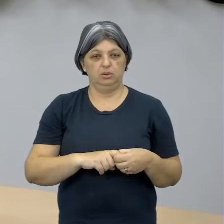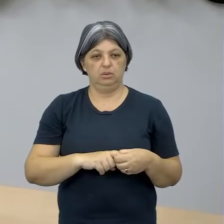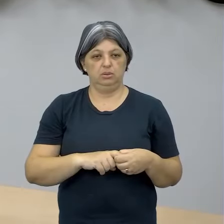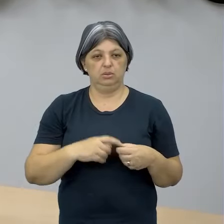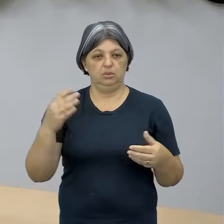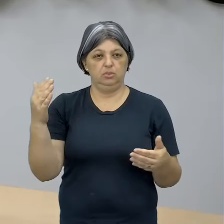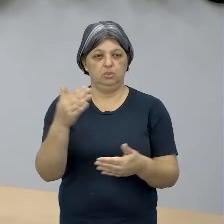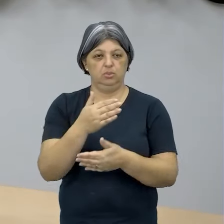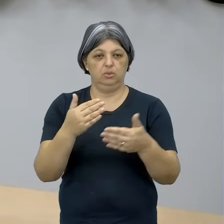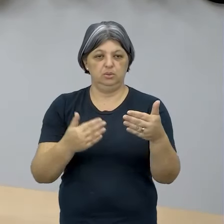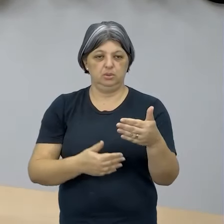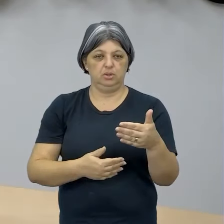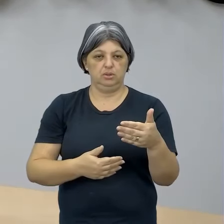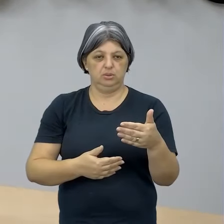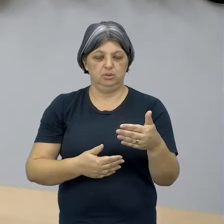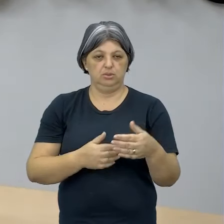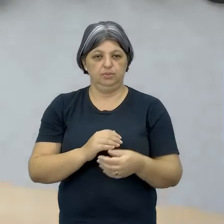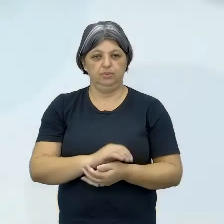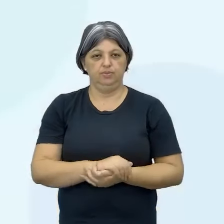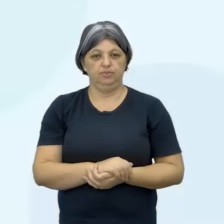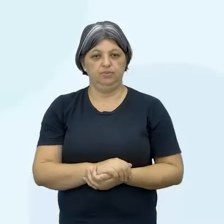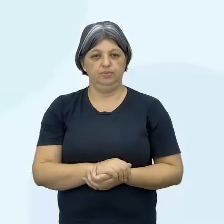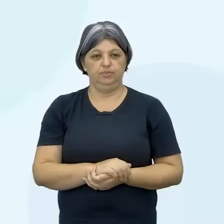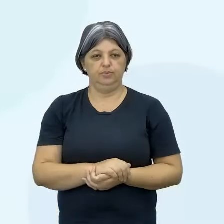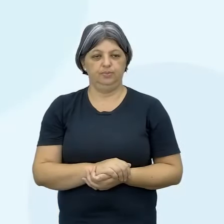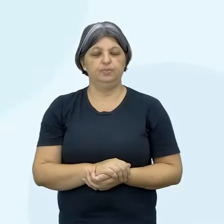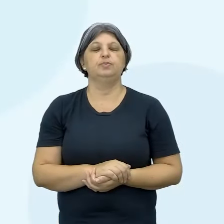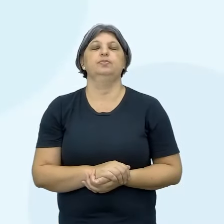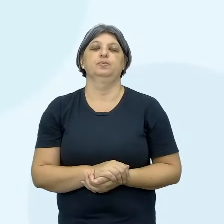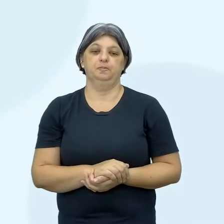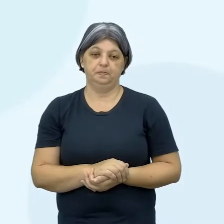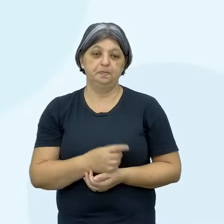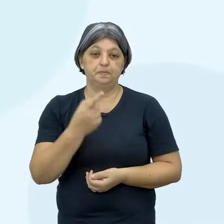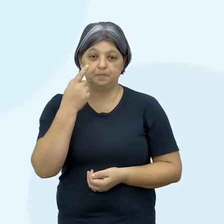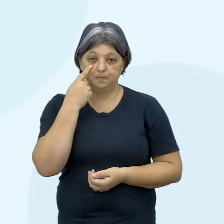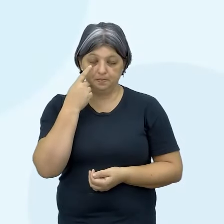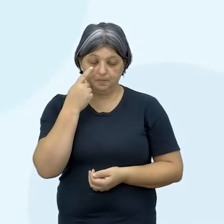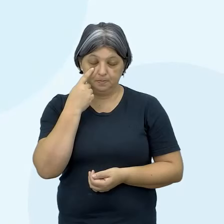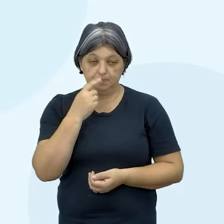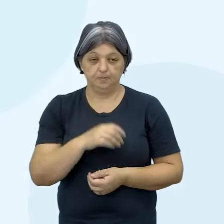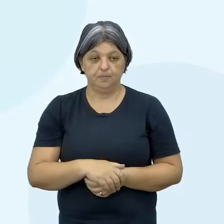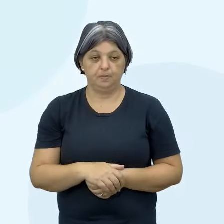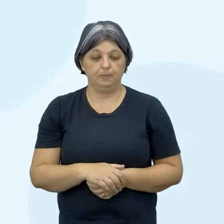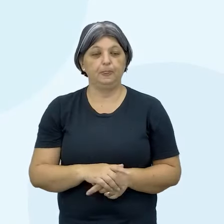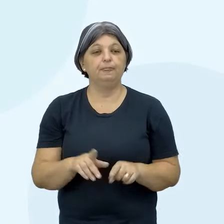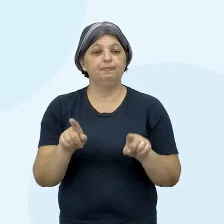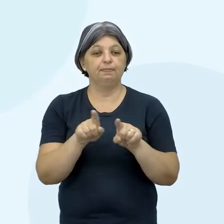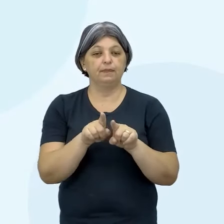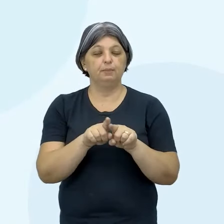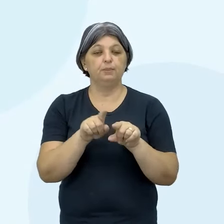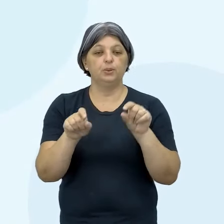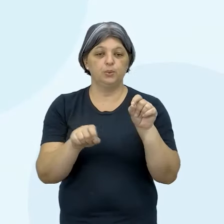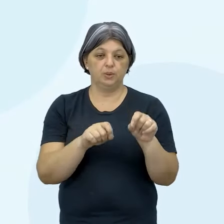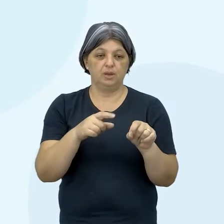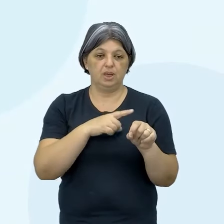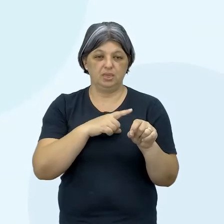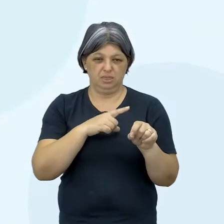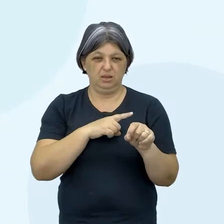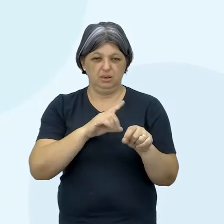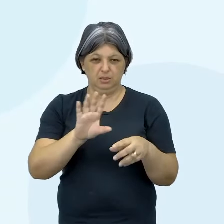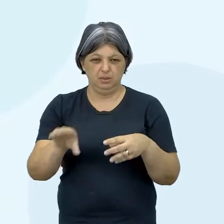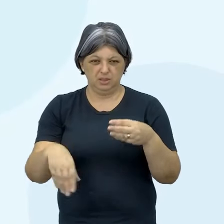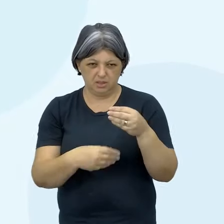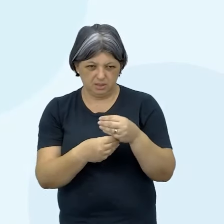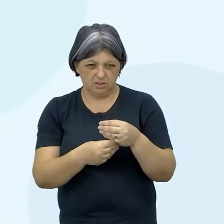anterior. Tá, então no slide anterior agora, pessoal, a gente vai olhar que também tem uma integração